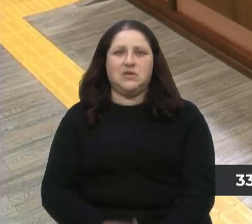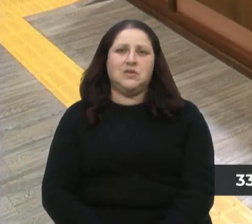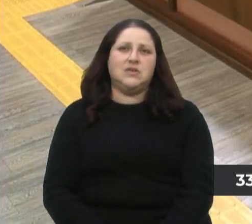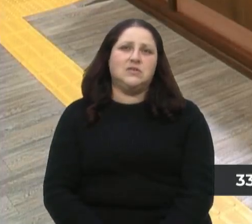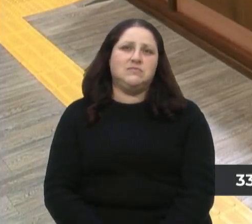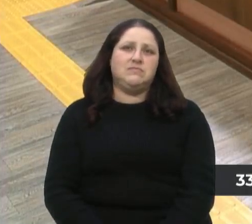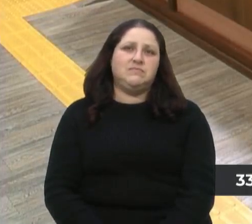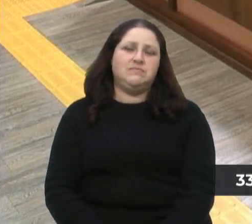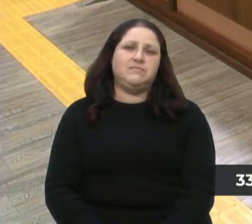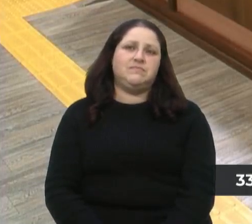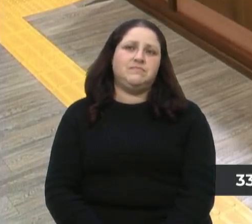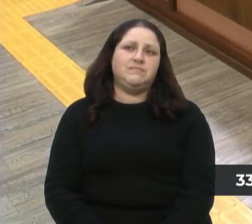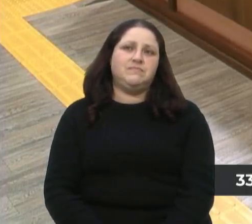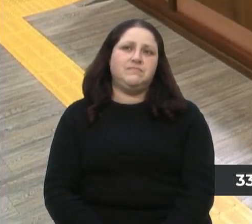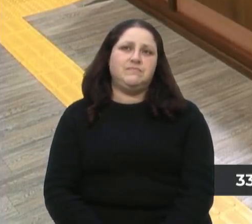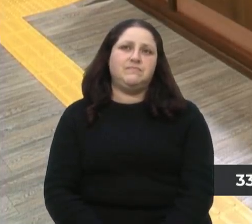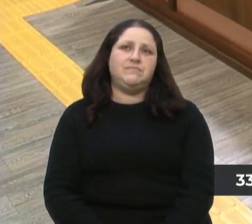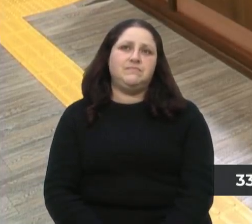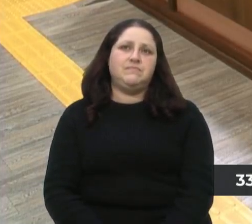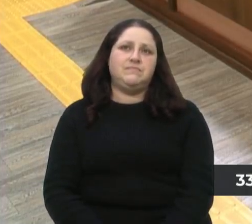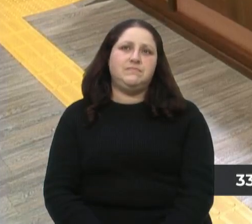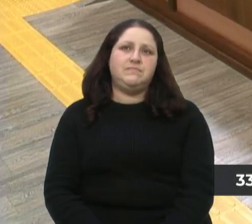Obrigado, vereador Marisol.